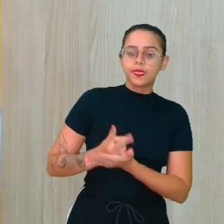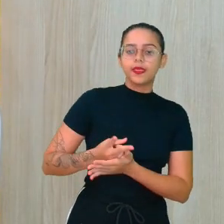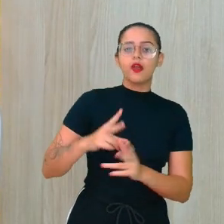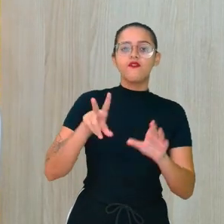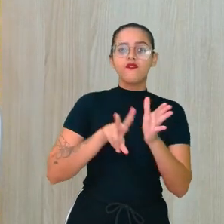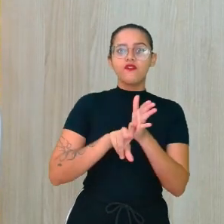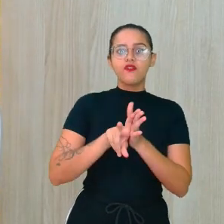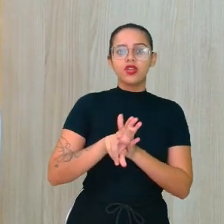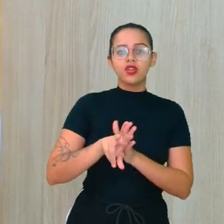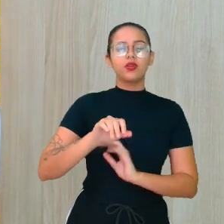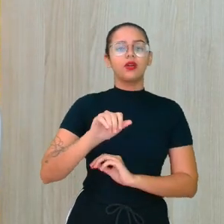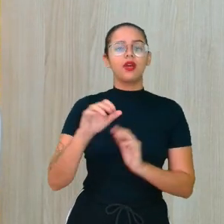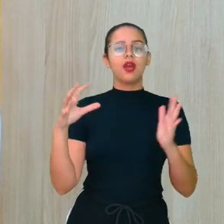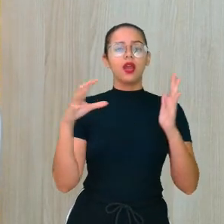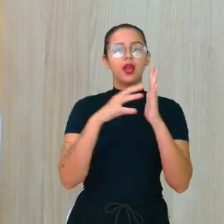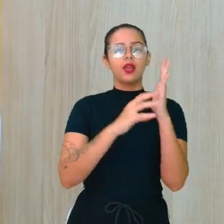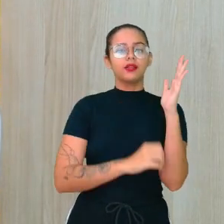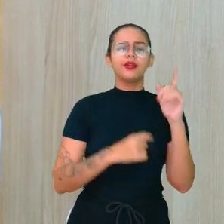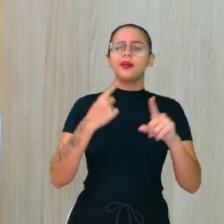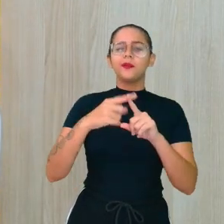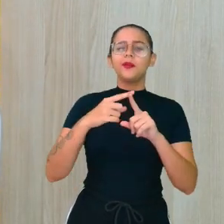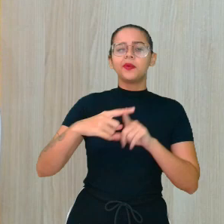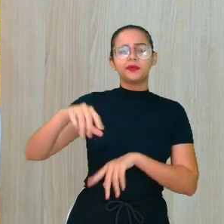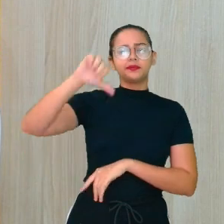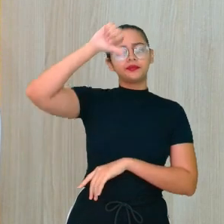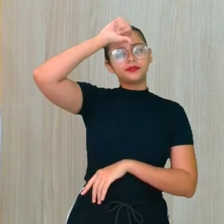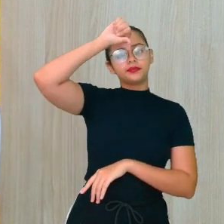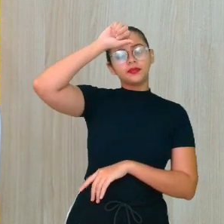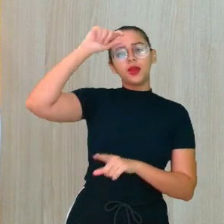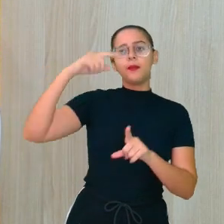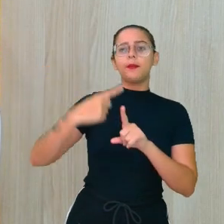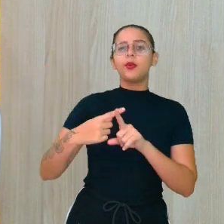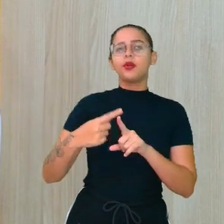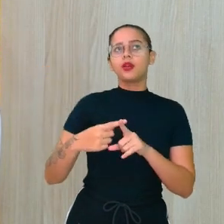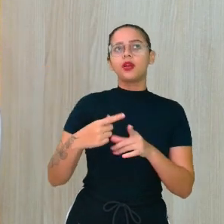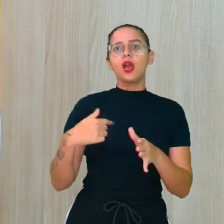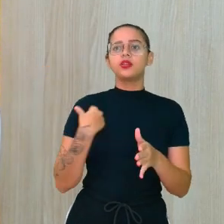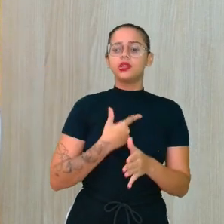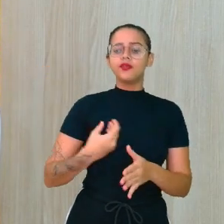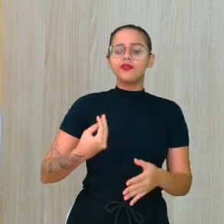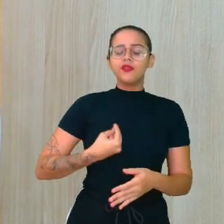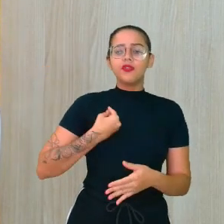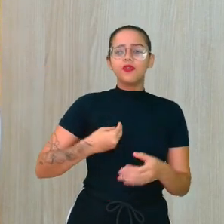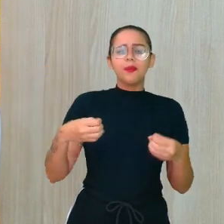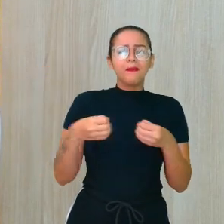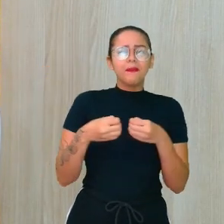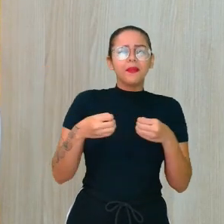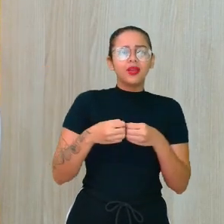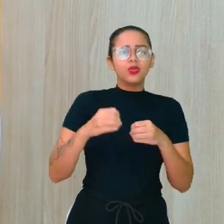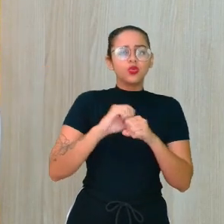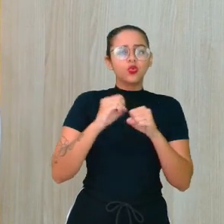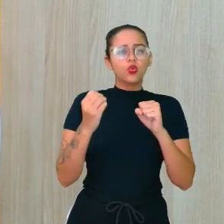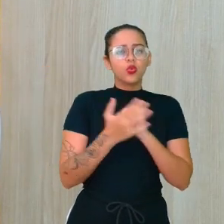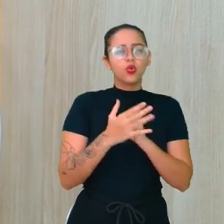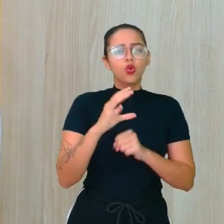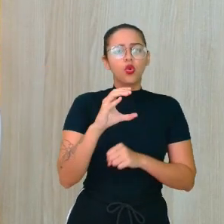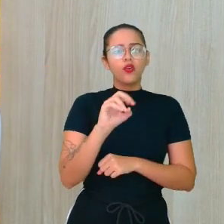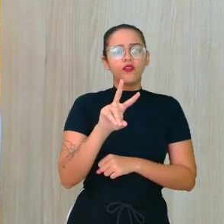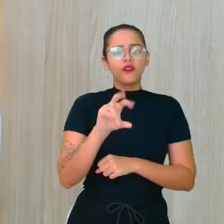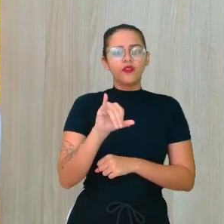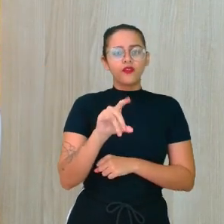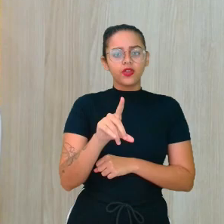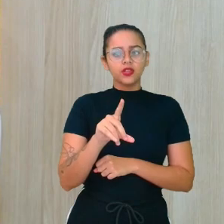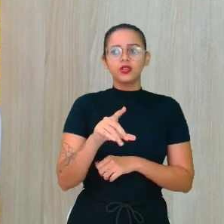do estigma? Porque durante muito tempo, como foi começar a pandemia, a gente viveu recente a do Covid-19 e lembram que